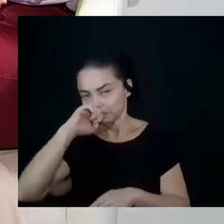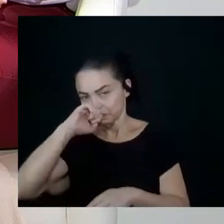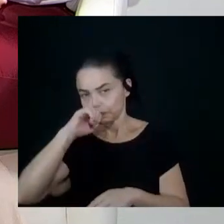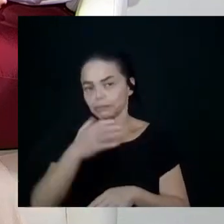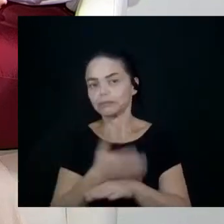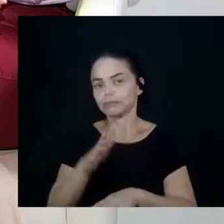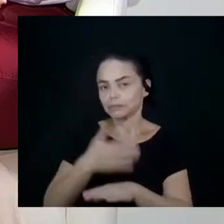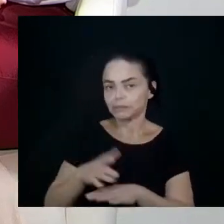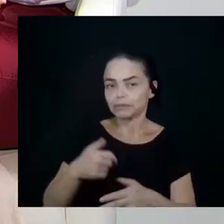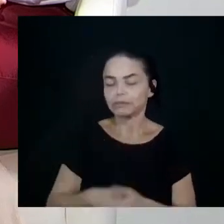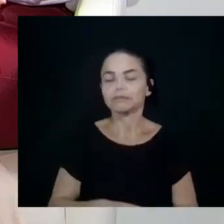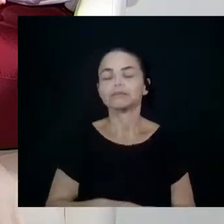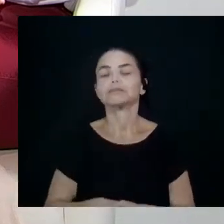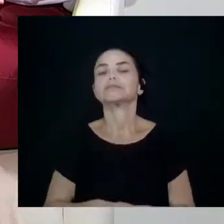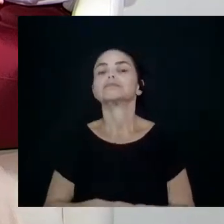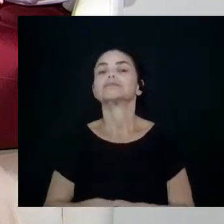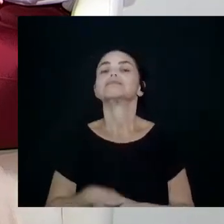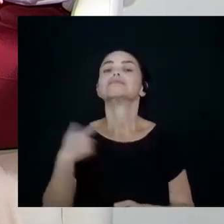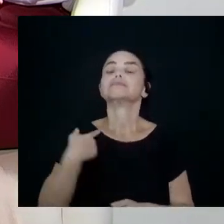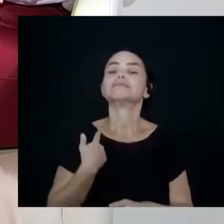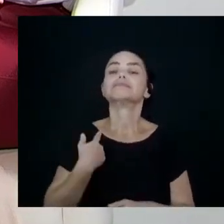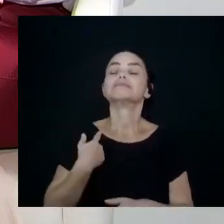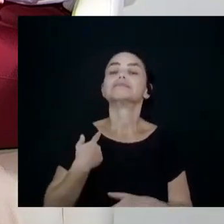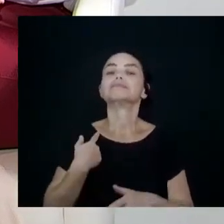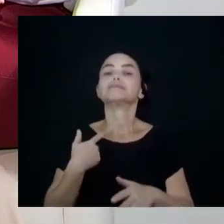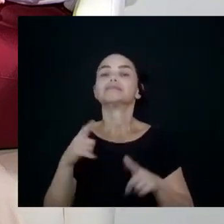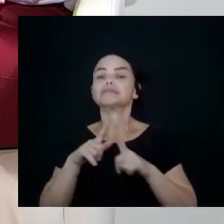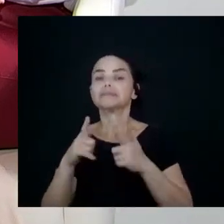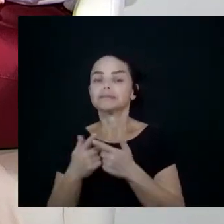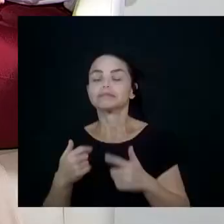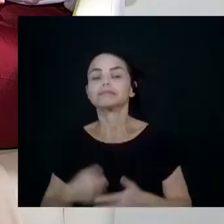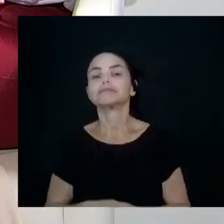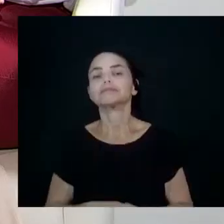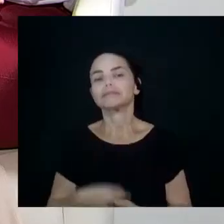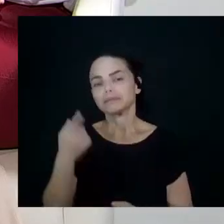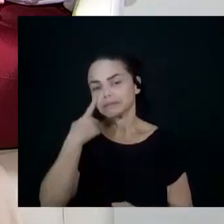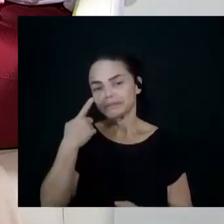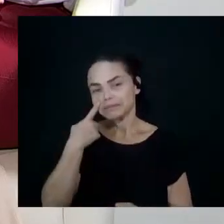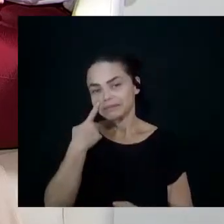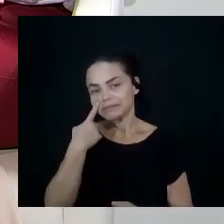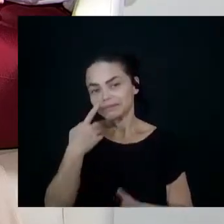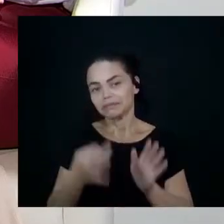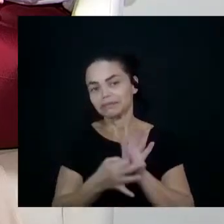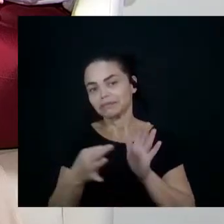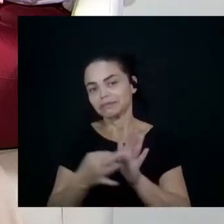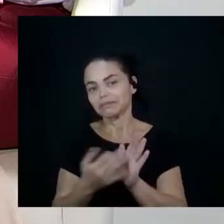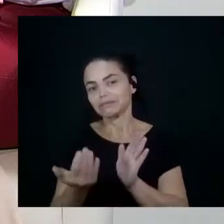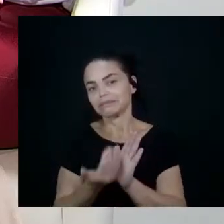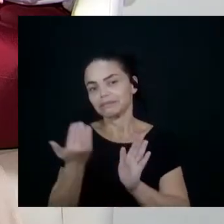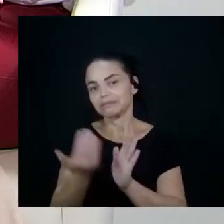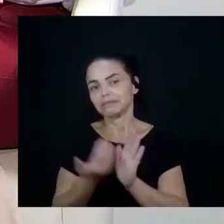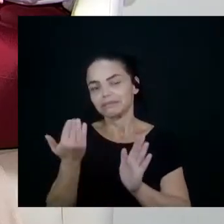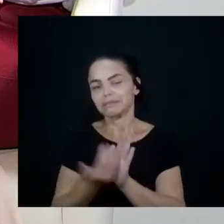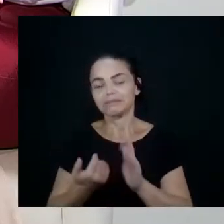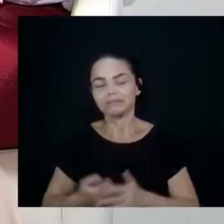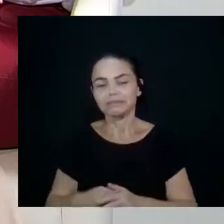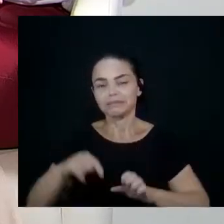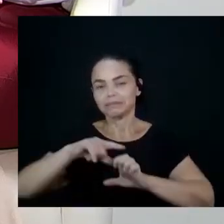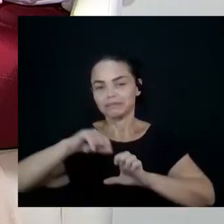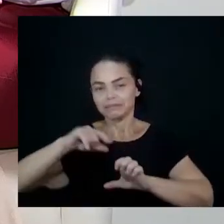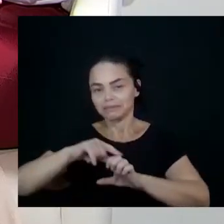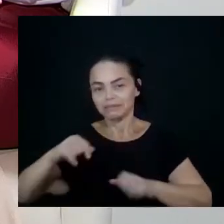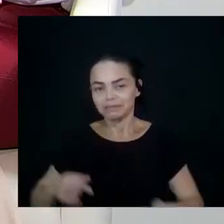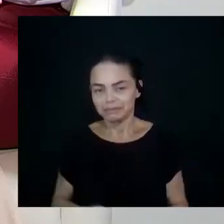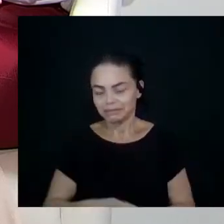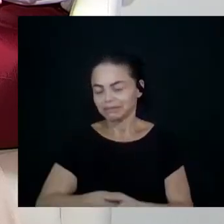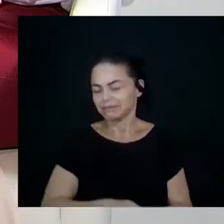participam desse movimento, só que enquanto isso você confere a dica de livros sobre empreendedorismo.